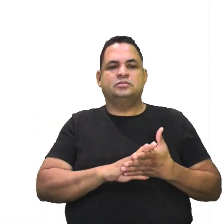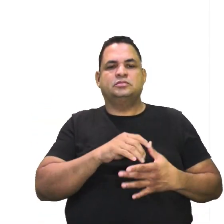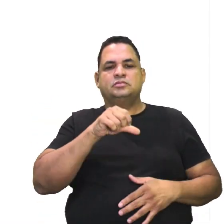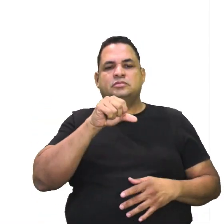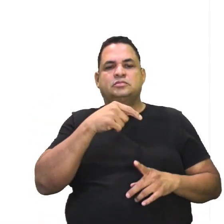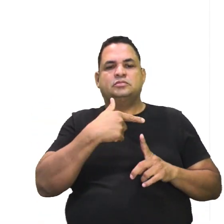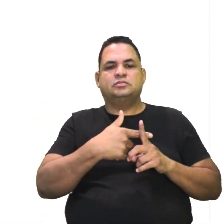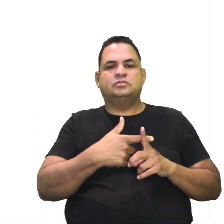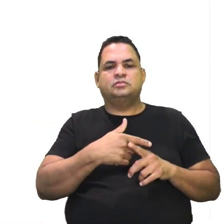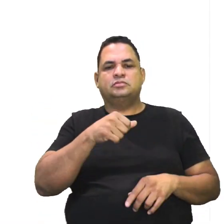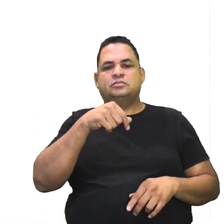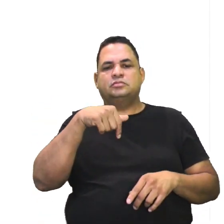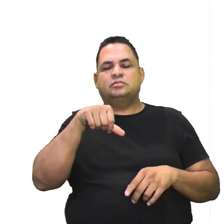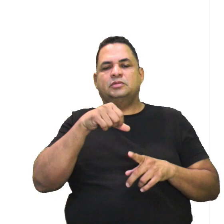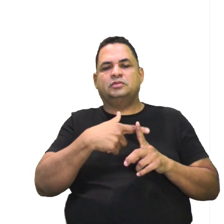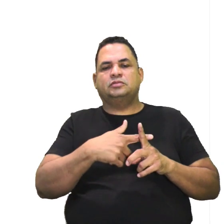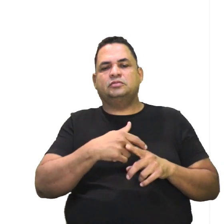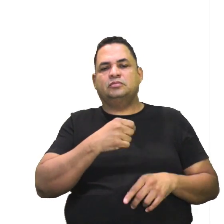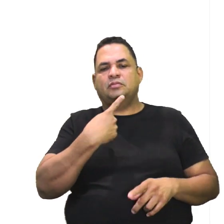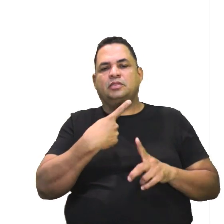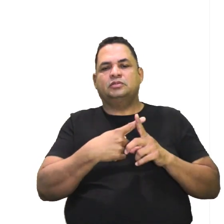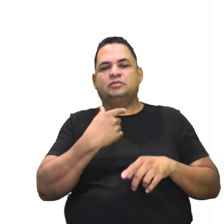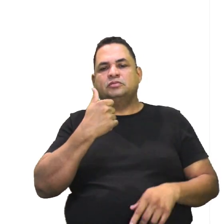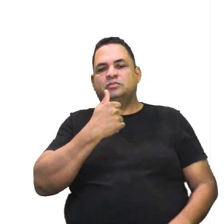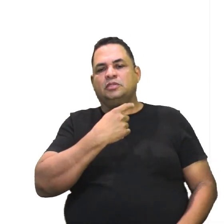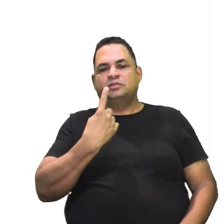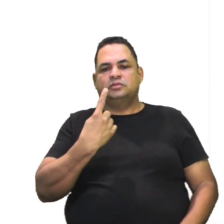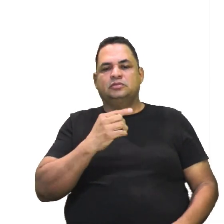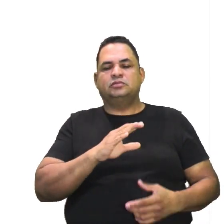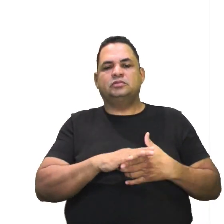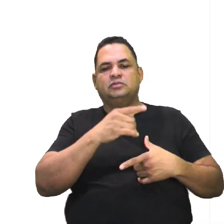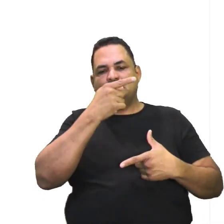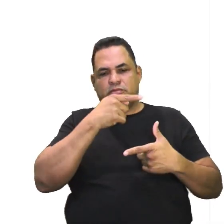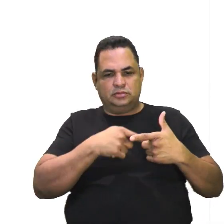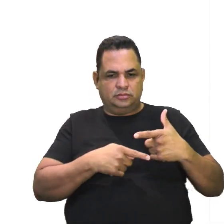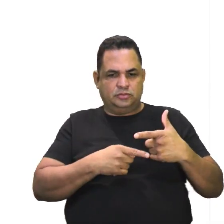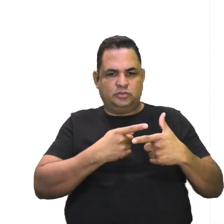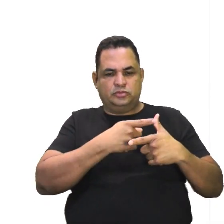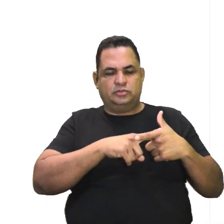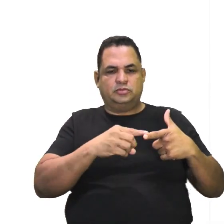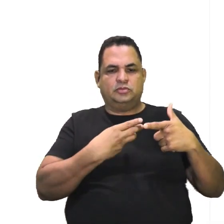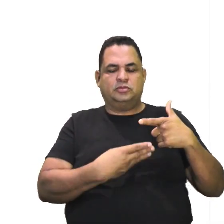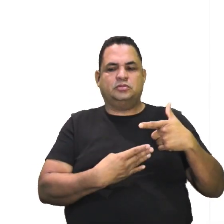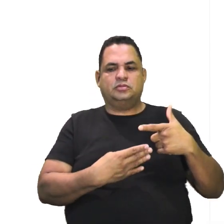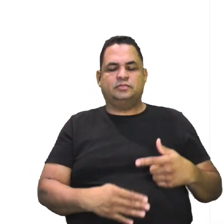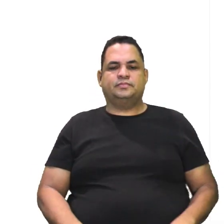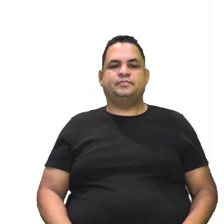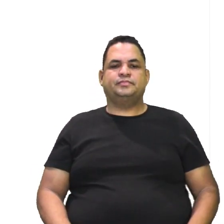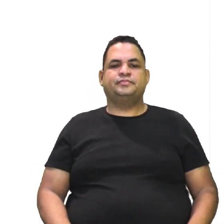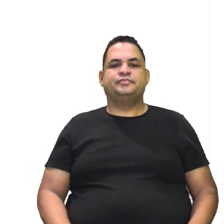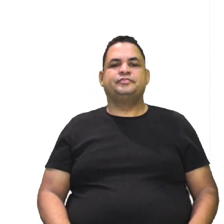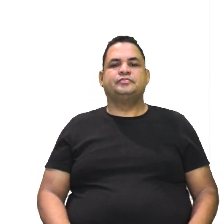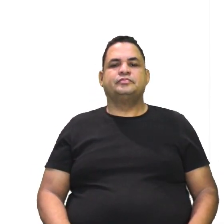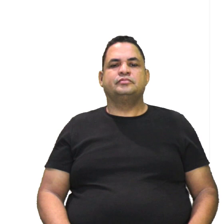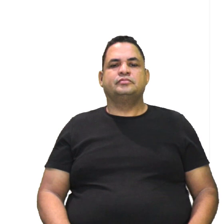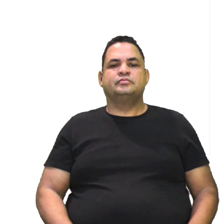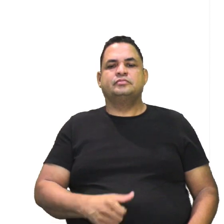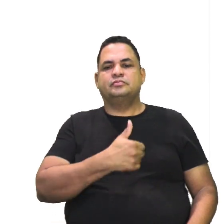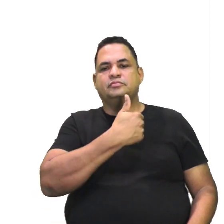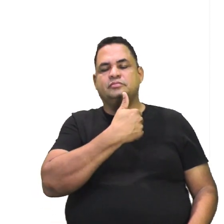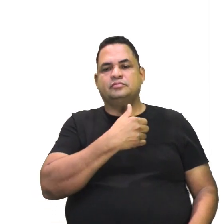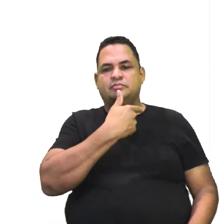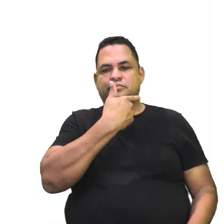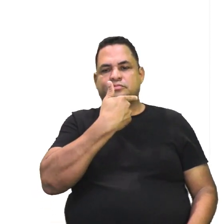somar 9, mais 9, mais 1, mais 1. E, de novo, vai dividir por 4. Vamos lá? 10 mais 10, né? Isso,